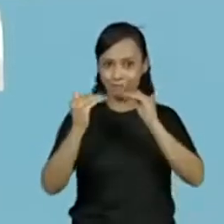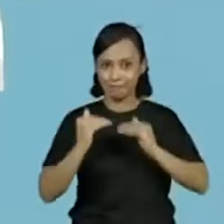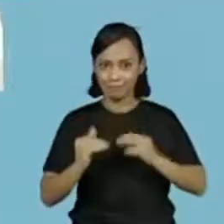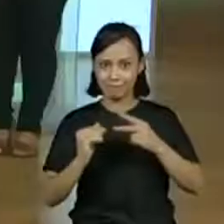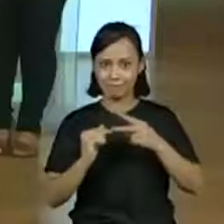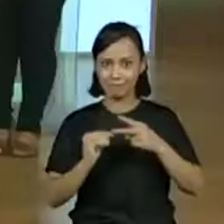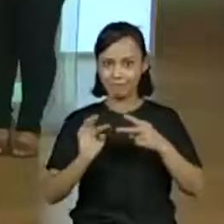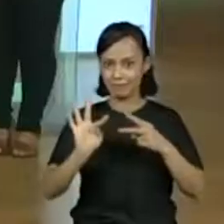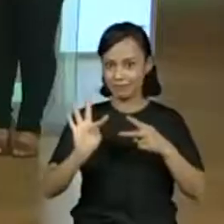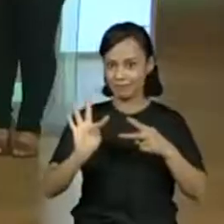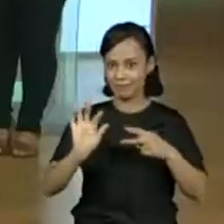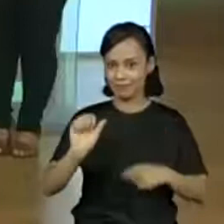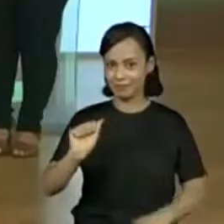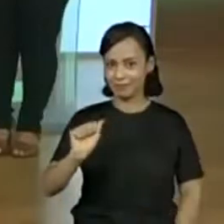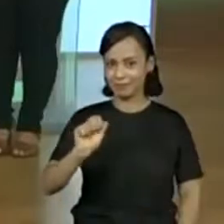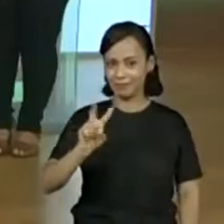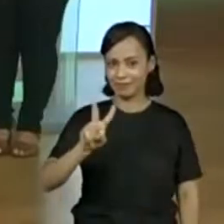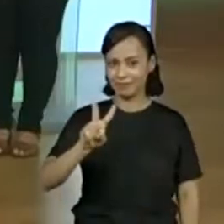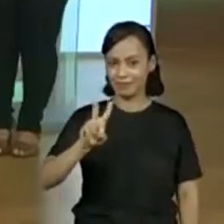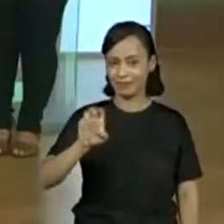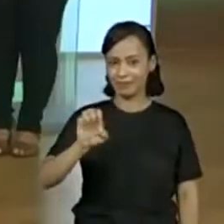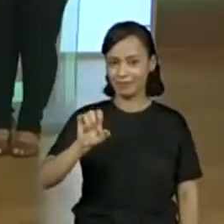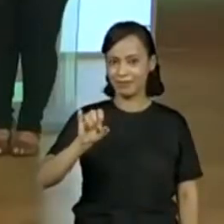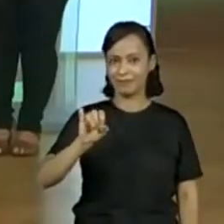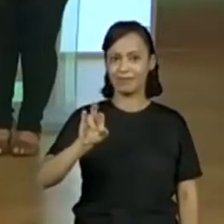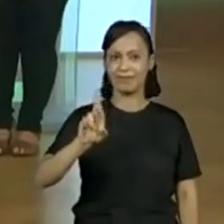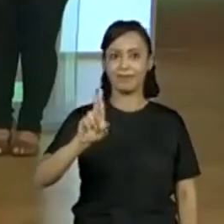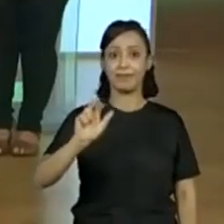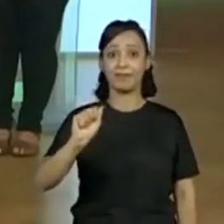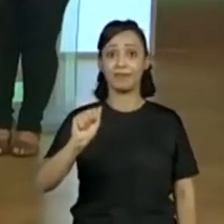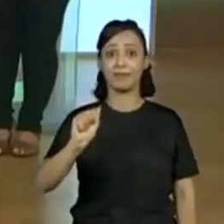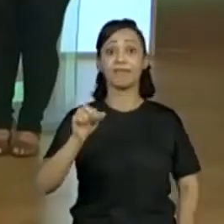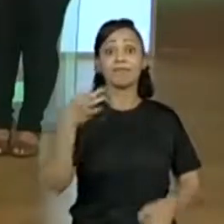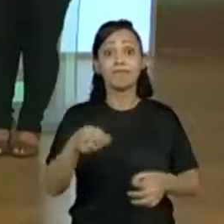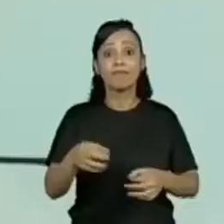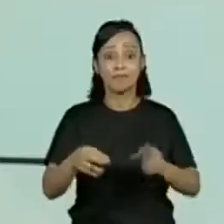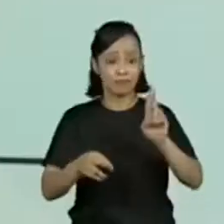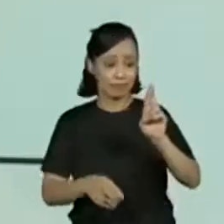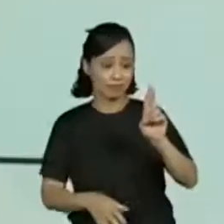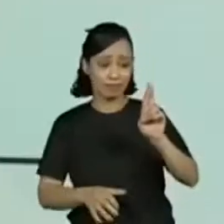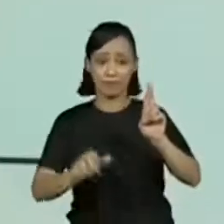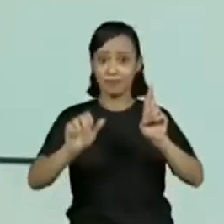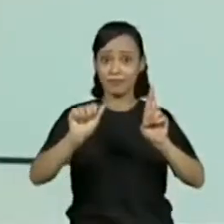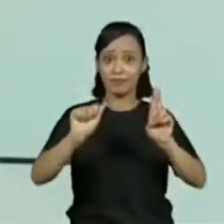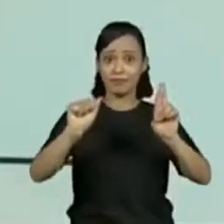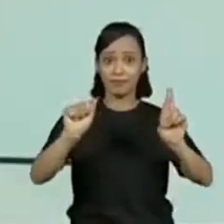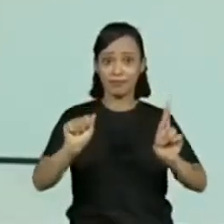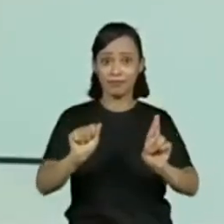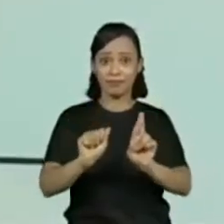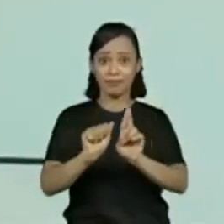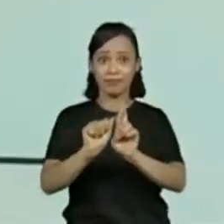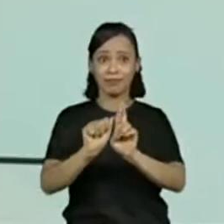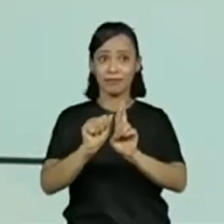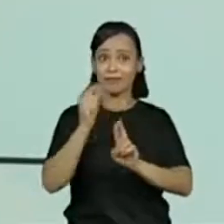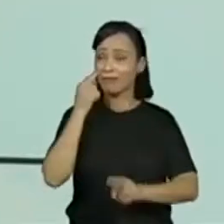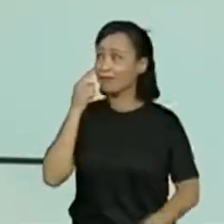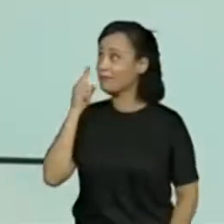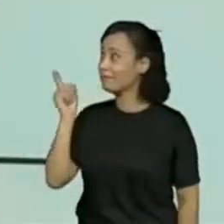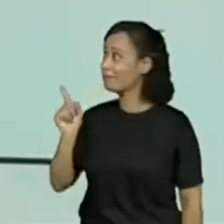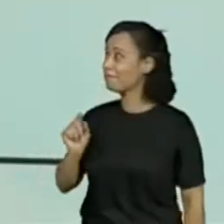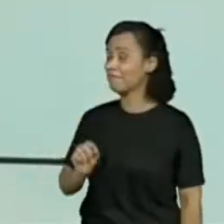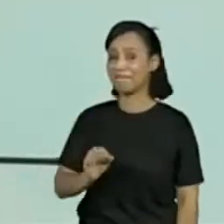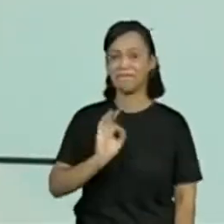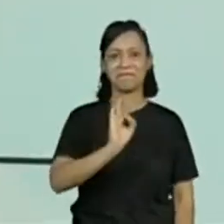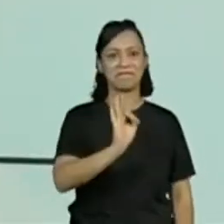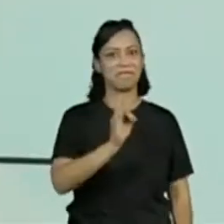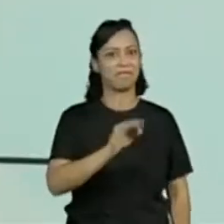as duas crianças estão pensando certo hein e ela sabem que precisa doar a outra sabe que precisa do Erre